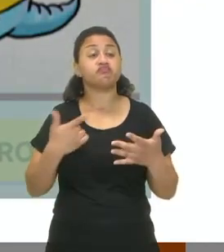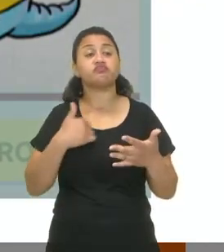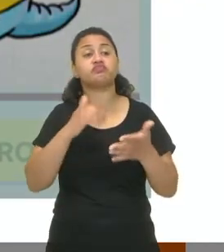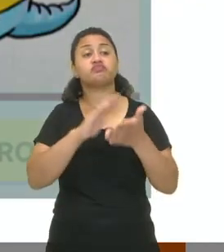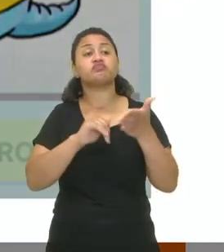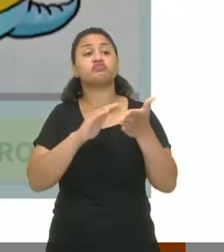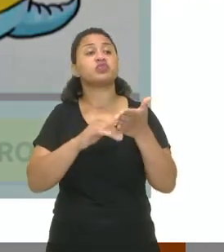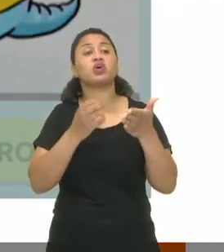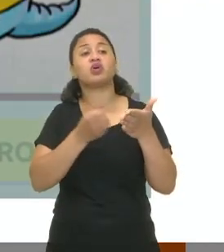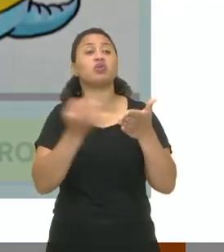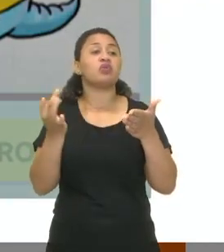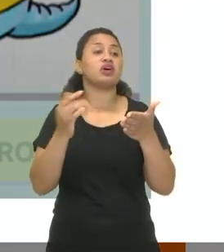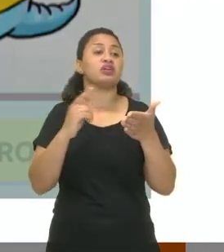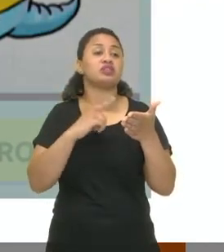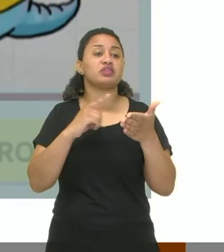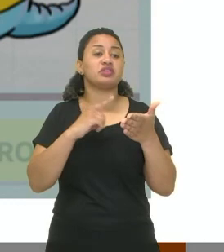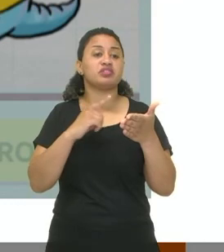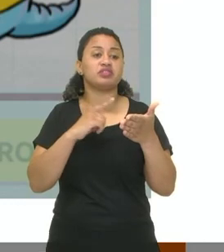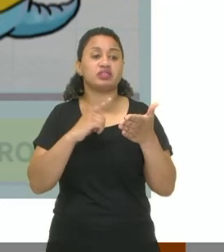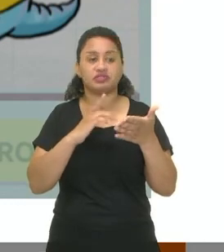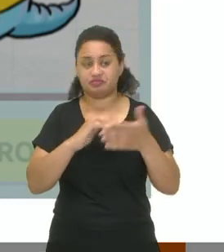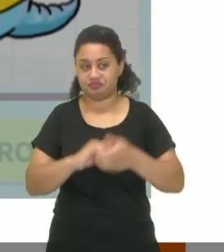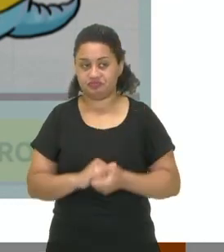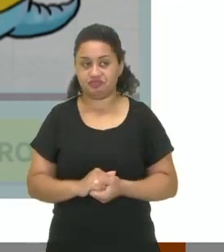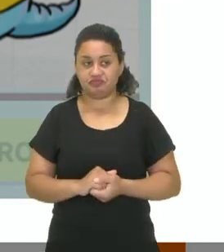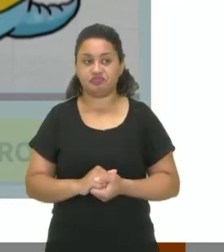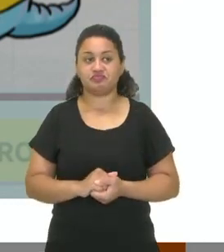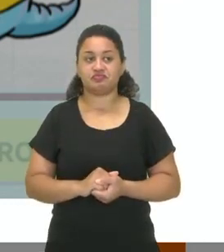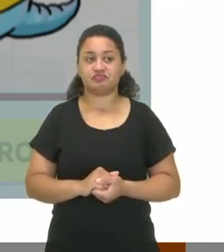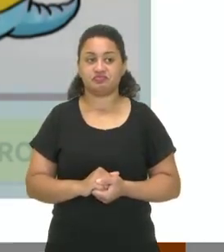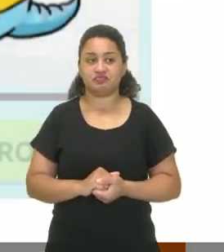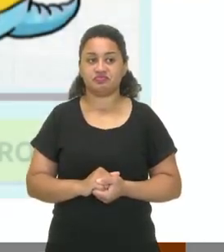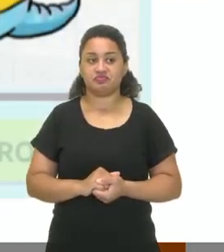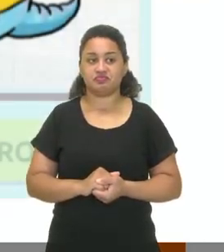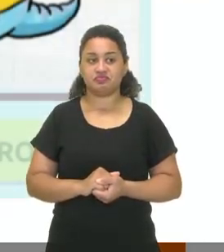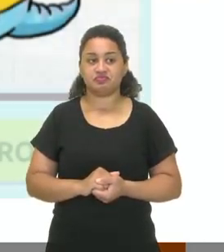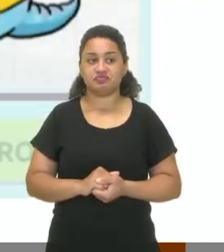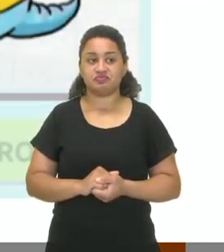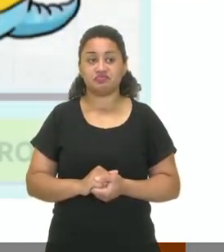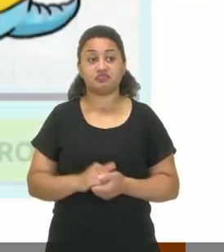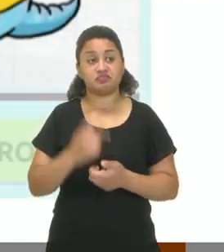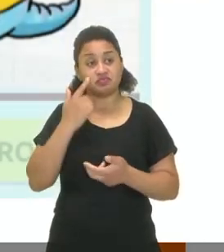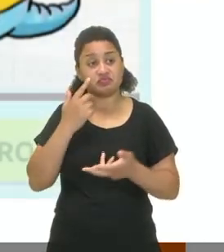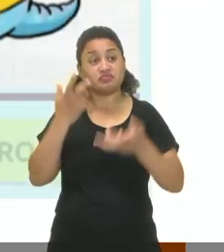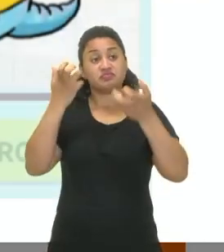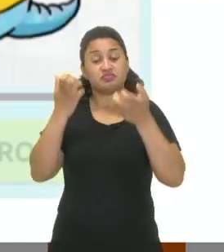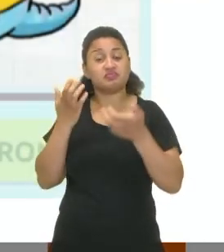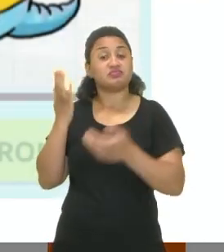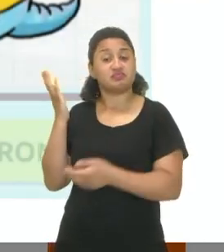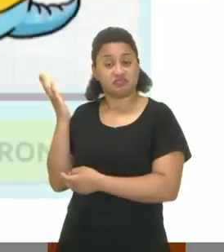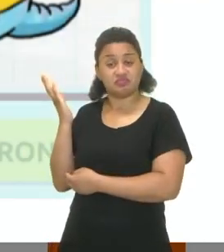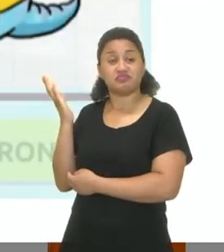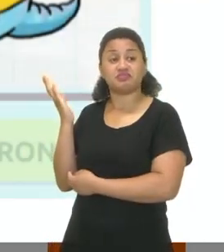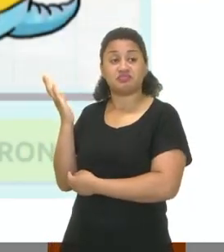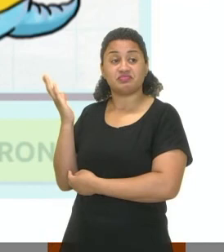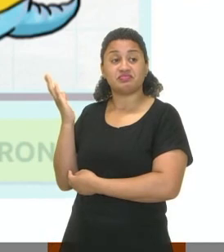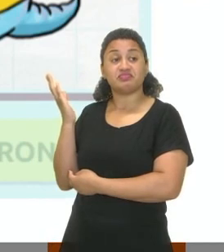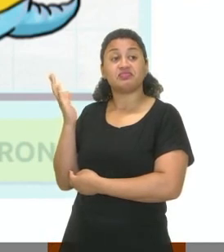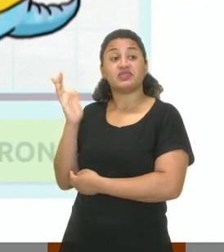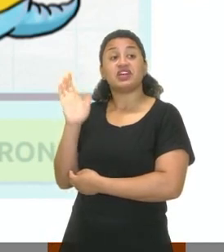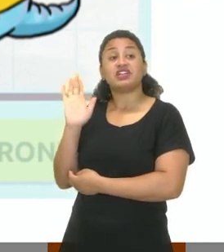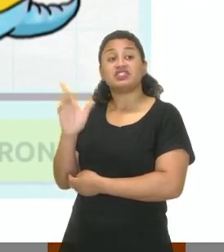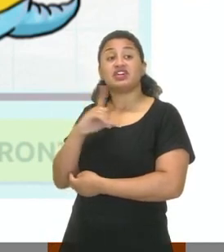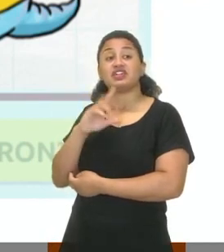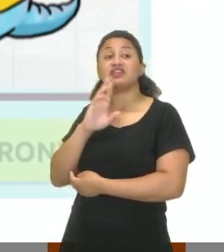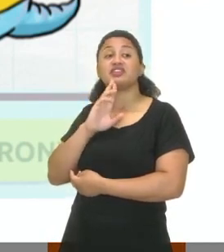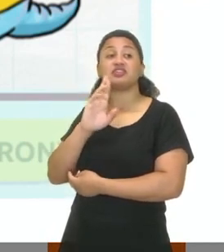ó. O resto 3, né? Olha lá, colocando aqui. Olha, tá vendo só? Então a